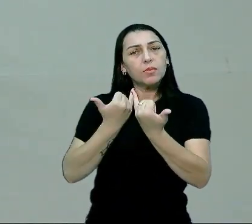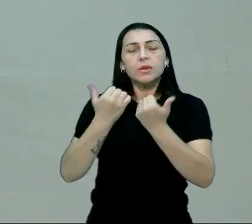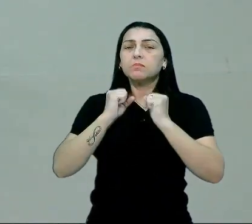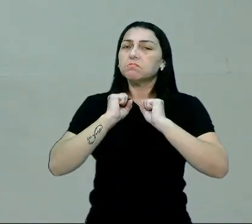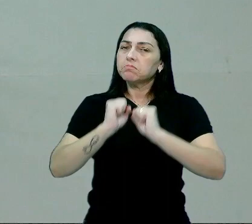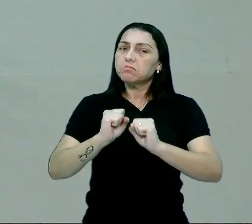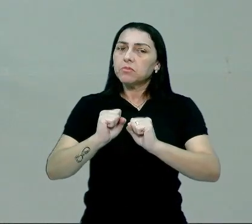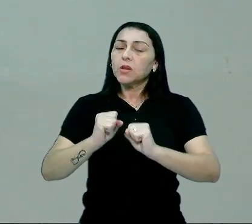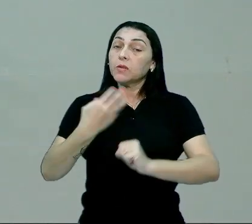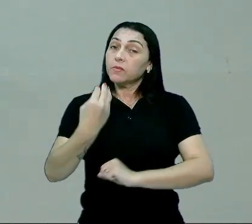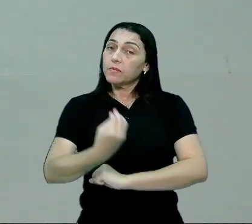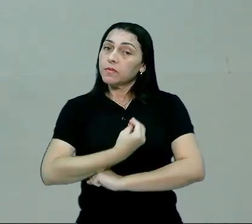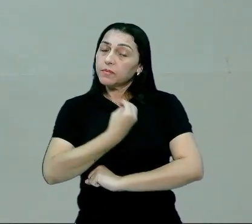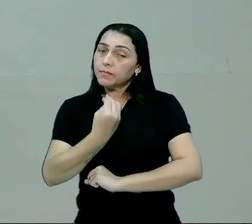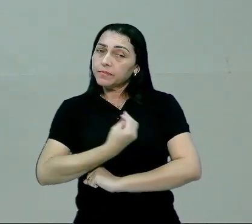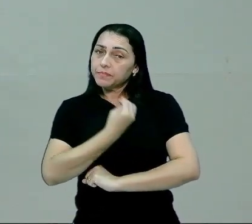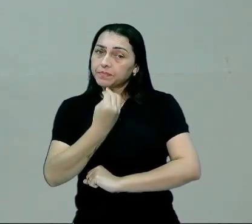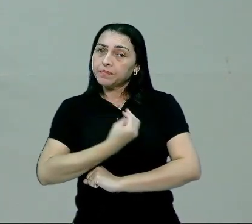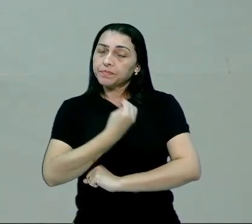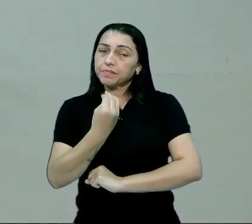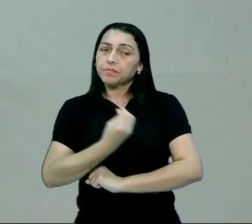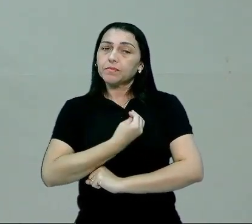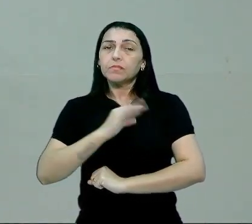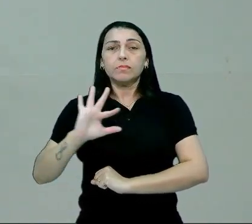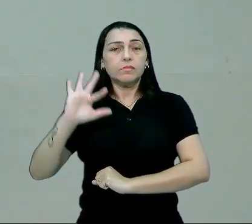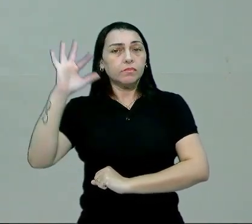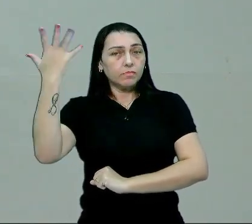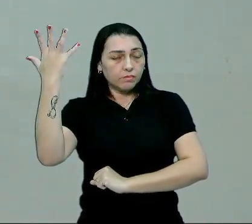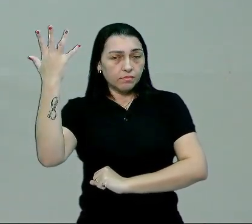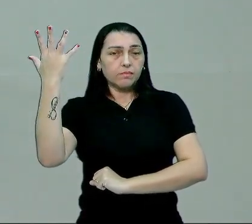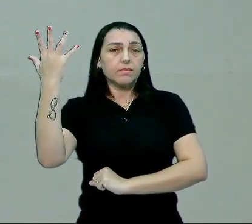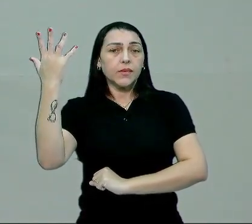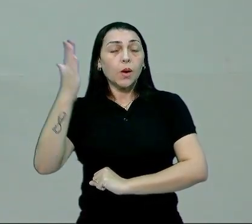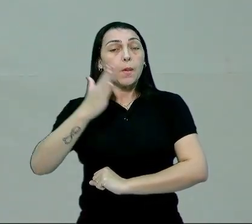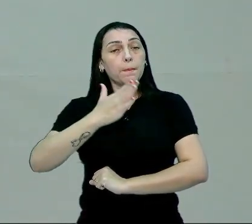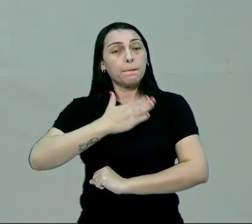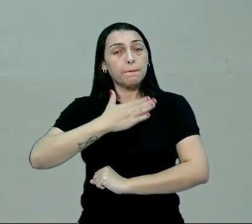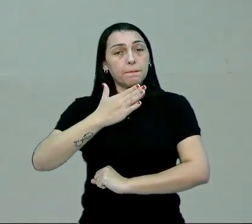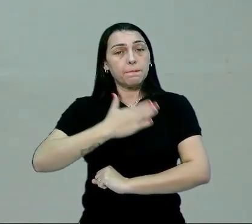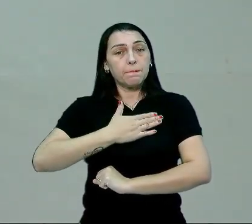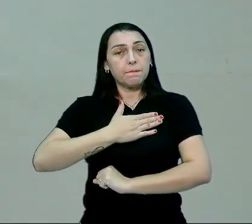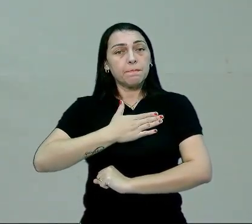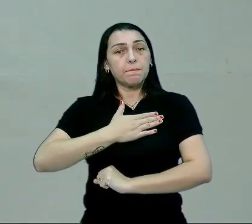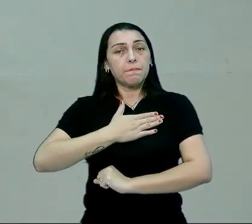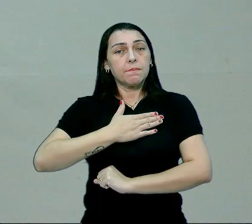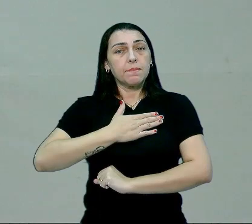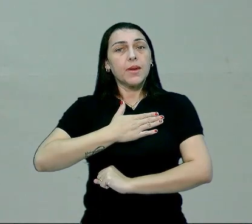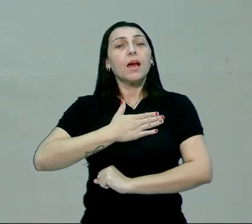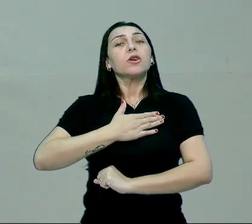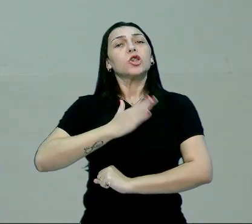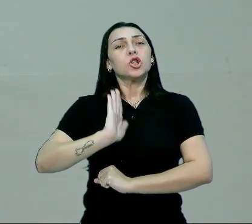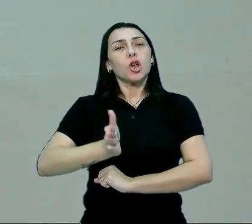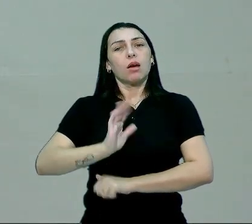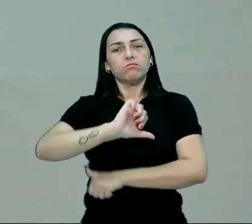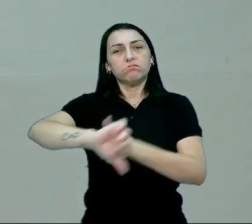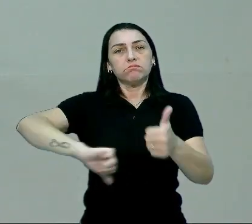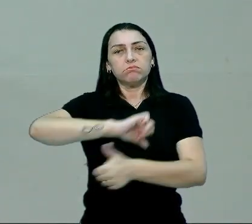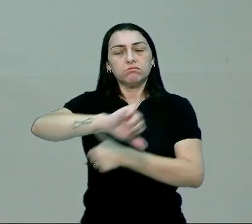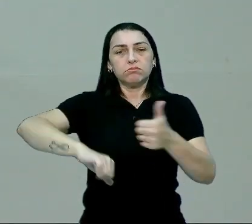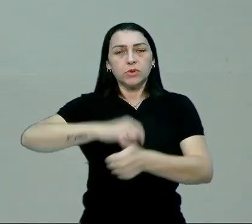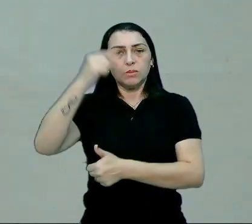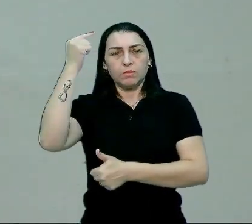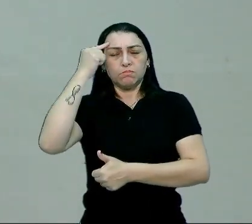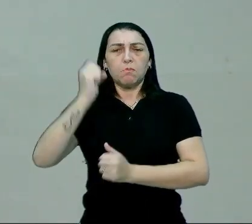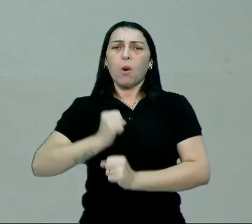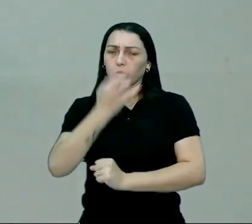eu posso vivenciar uma situação em que o meu humor ele já é alterado. E aí pode vir